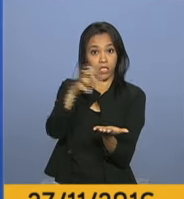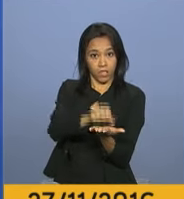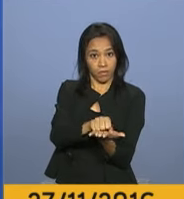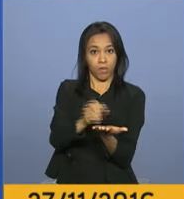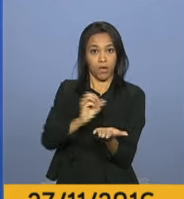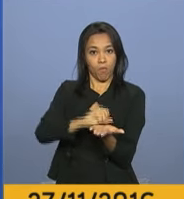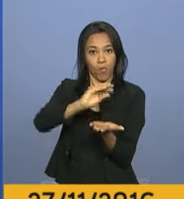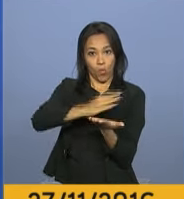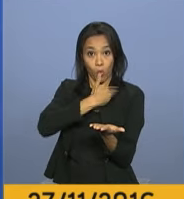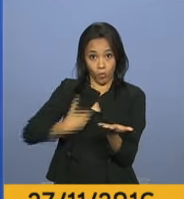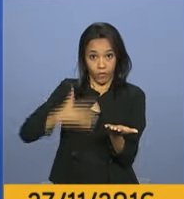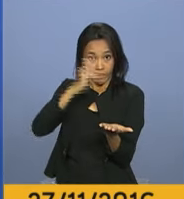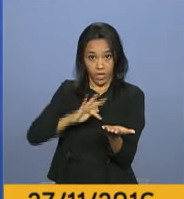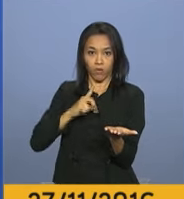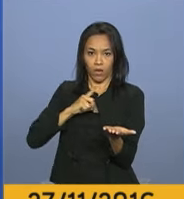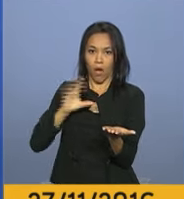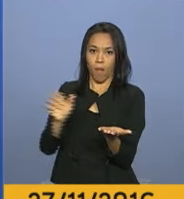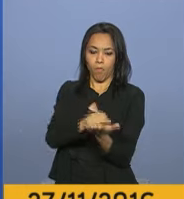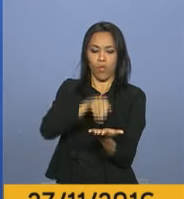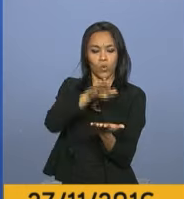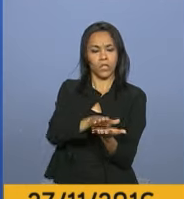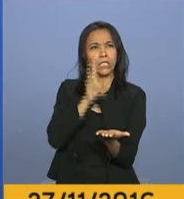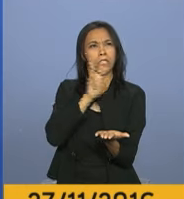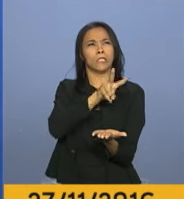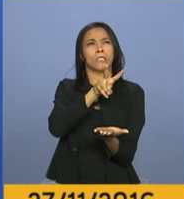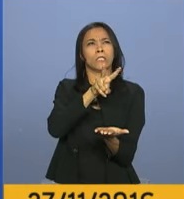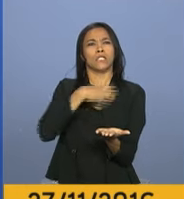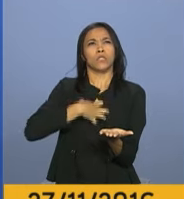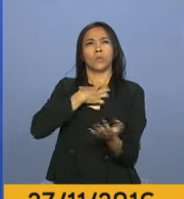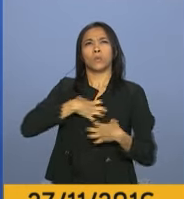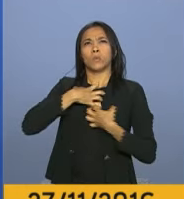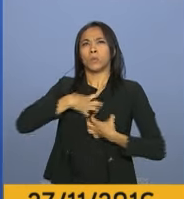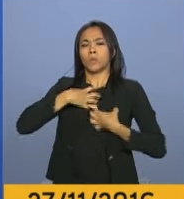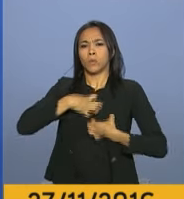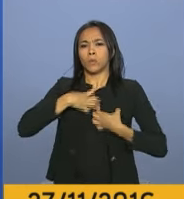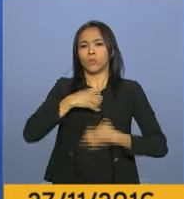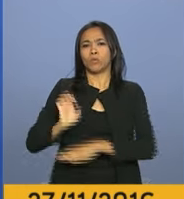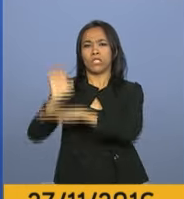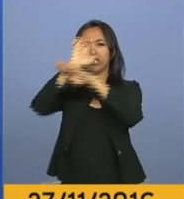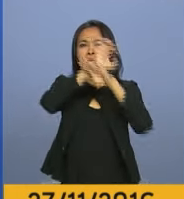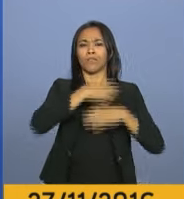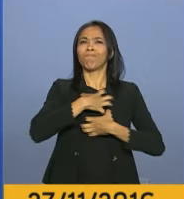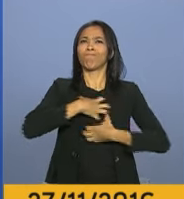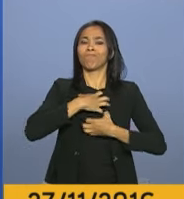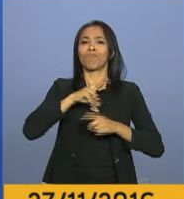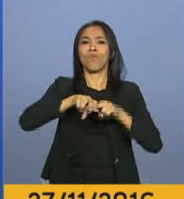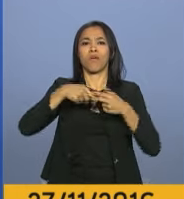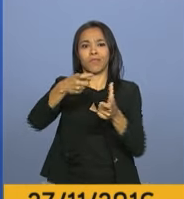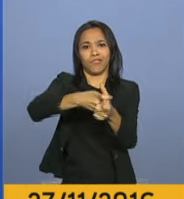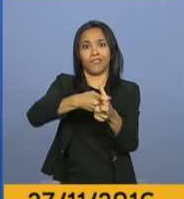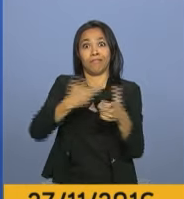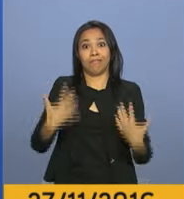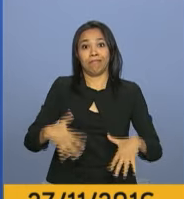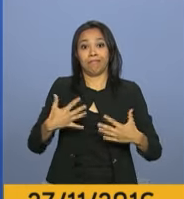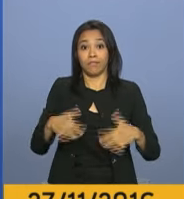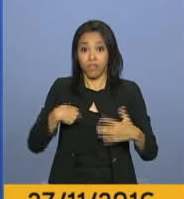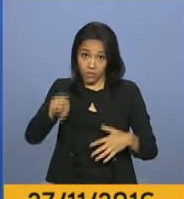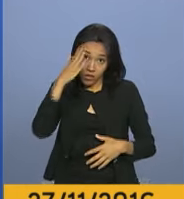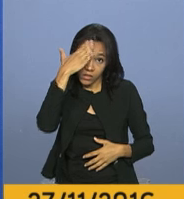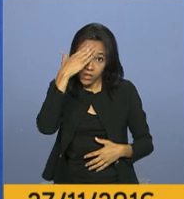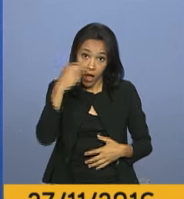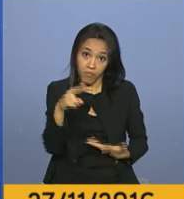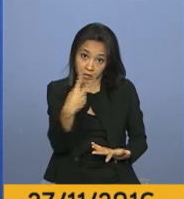compreendendo a angústia dos estados federados, não preciso descrevê-las, que vocês, os senhores, acompanham isso